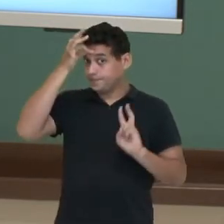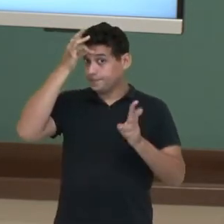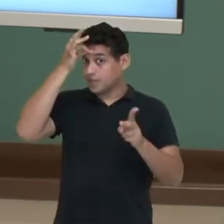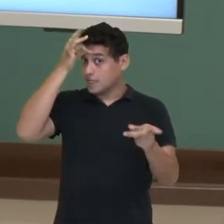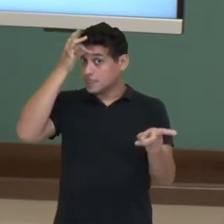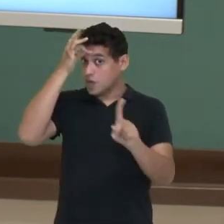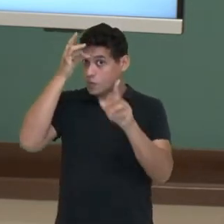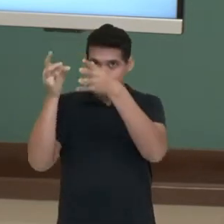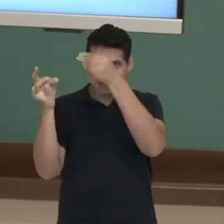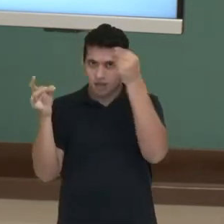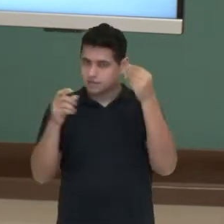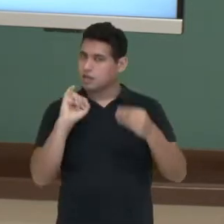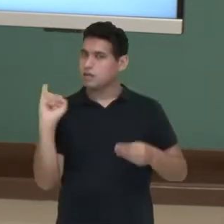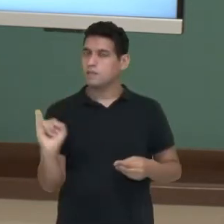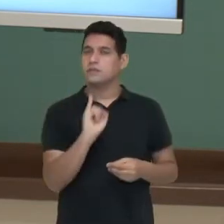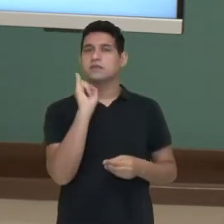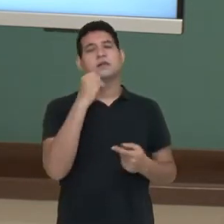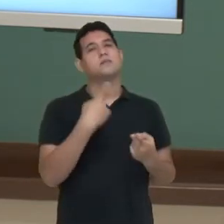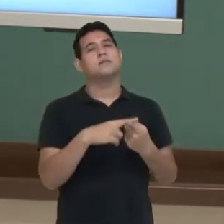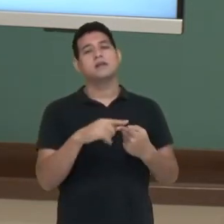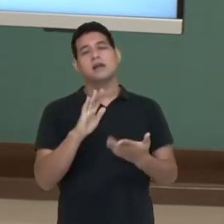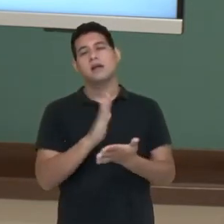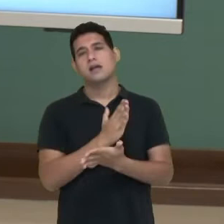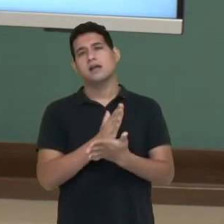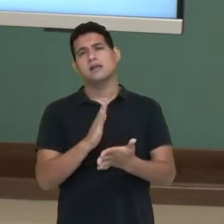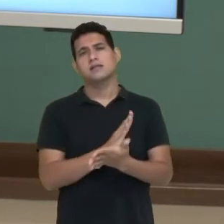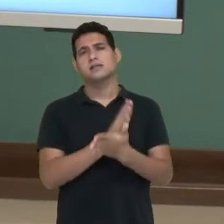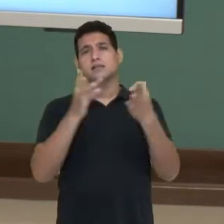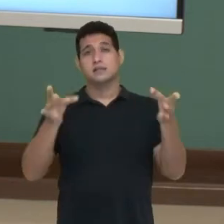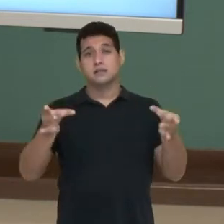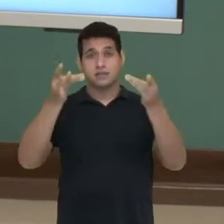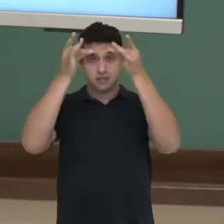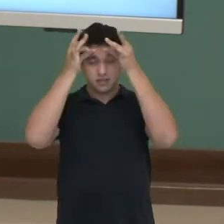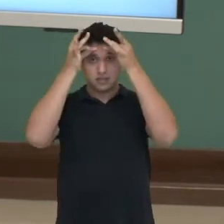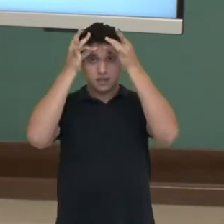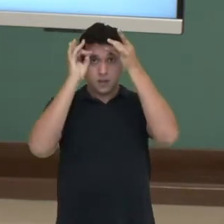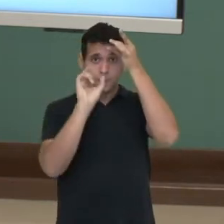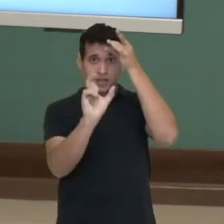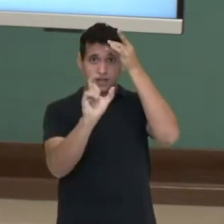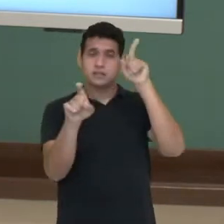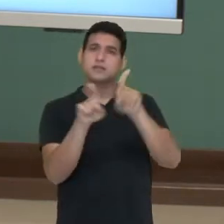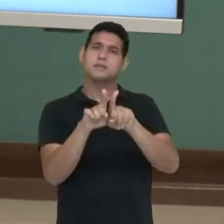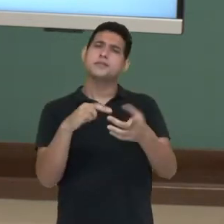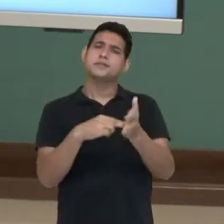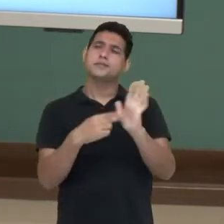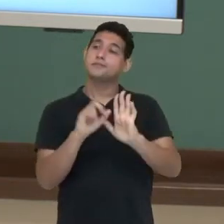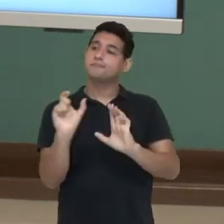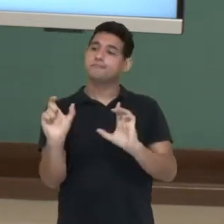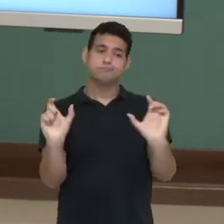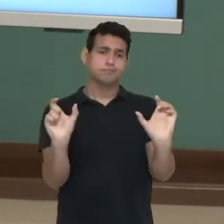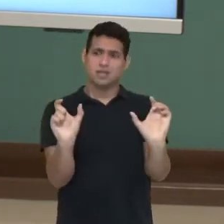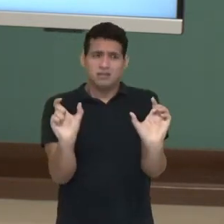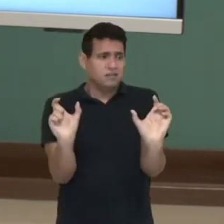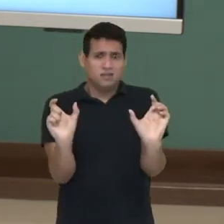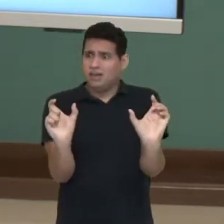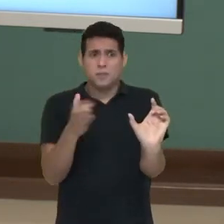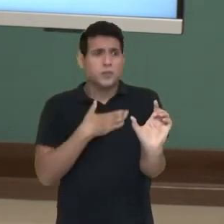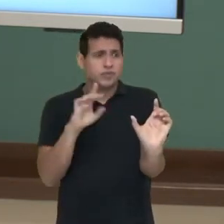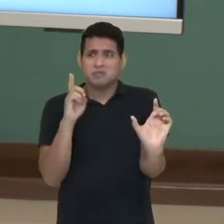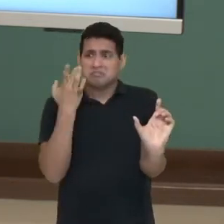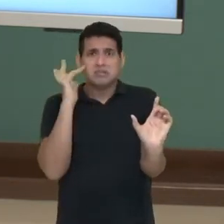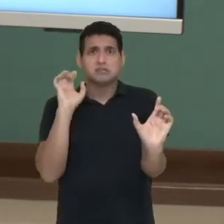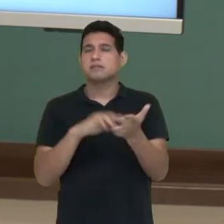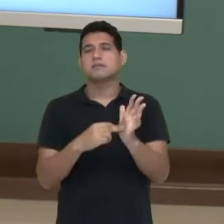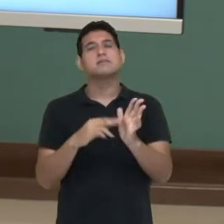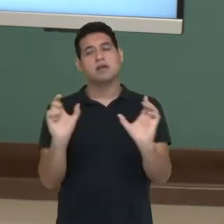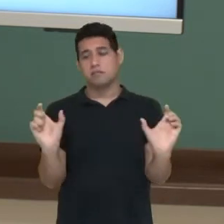bem importante, porque às vezes você fixa numa palavra e aparece a outra, você, meu Deus, não sei o que é. Não,